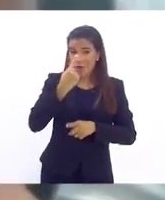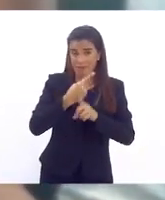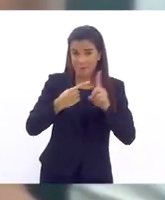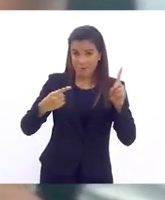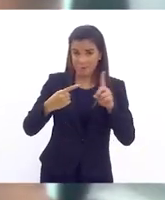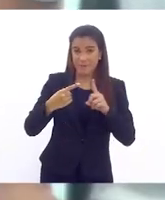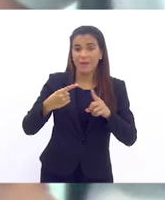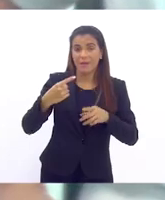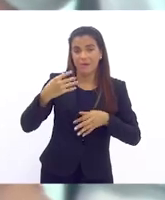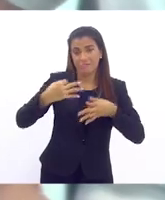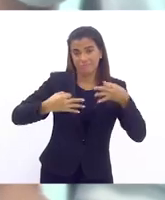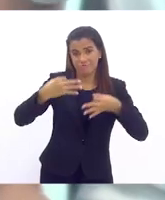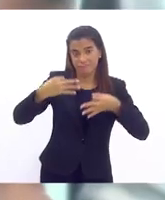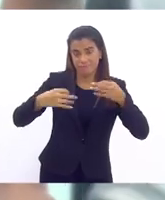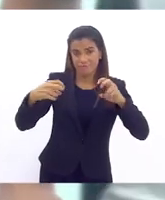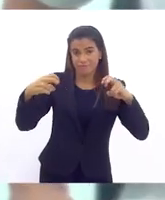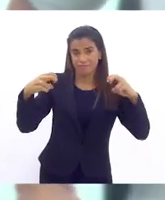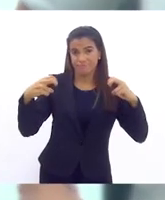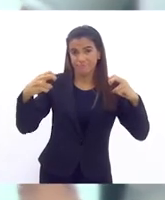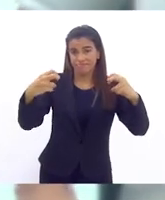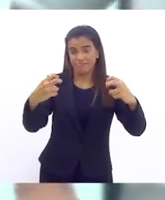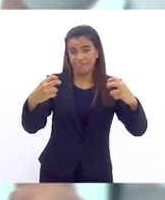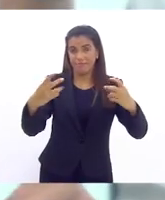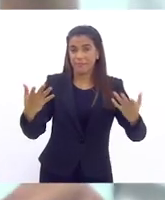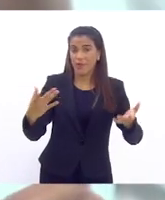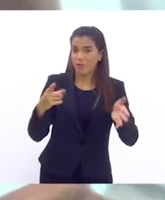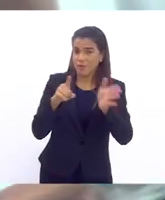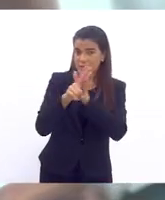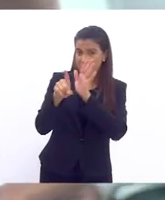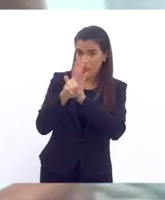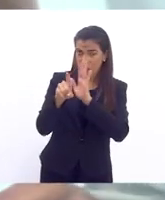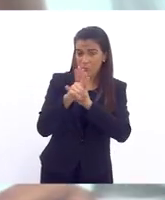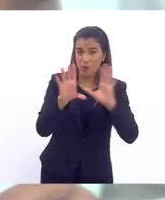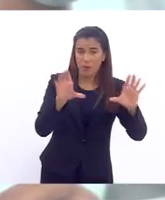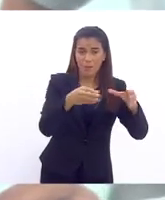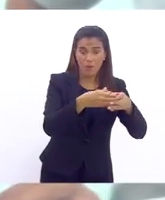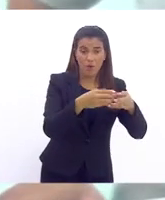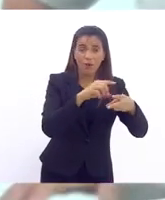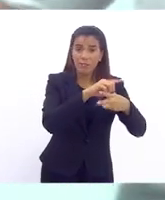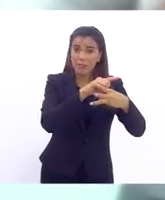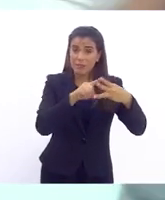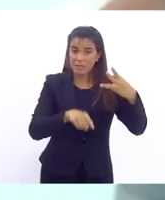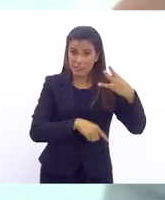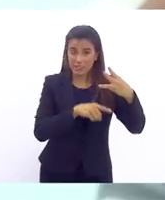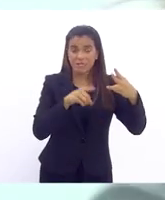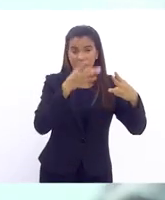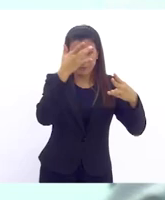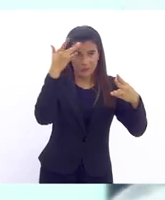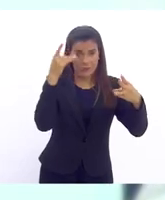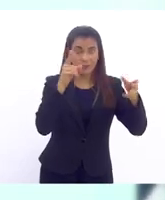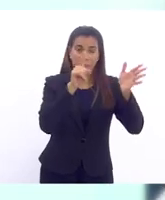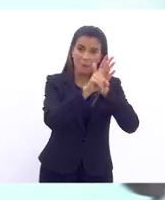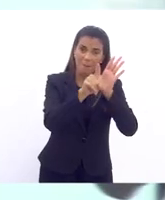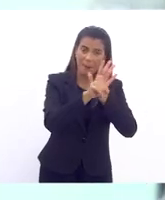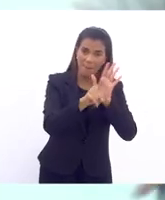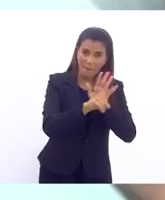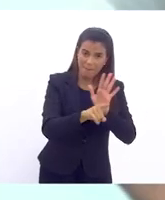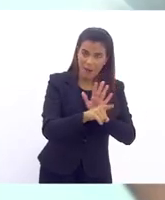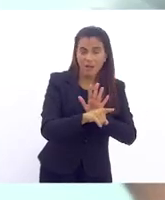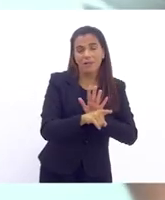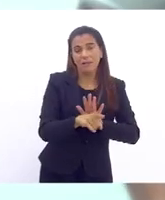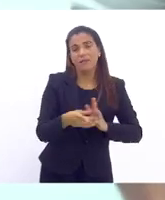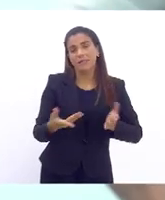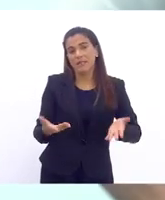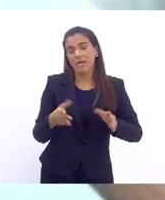audiência mas podemos fazer as perguntas em bloco três perguntam E aí o enfim